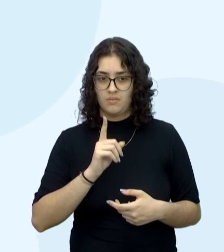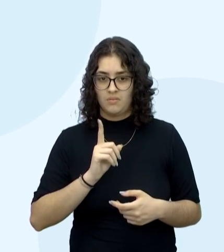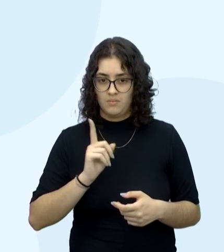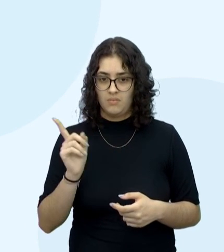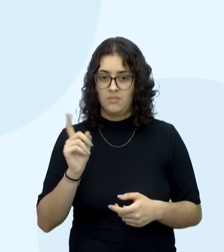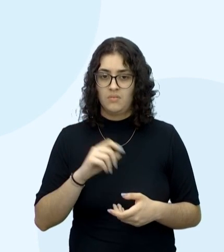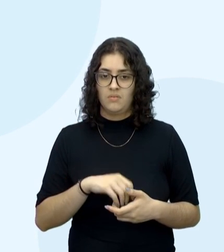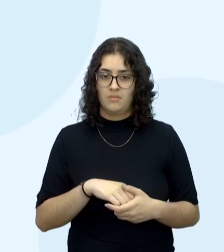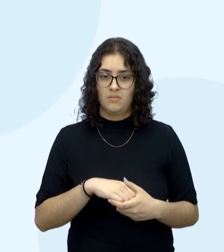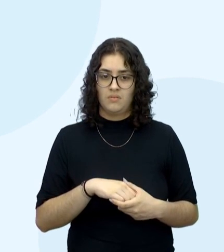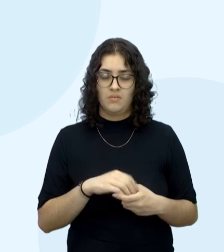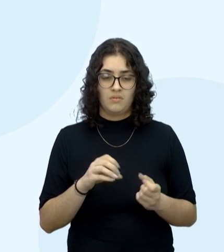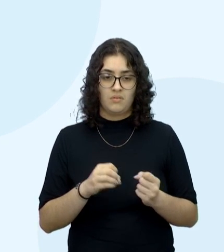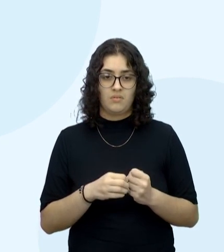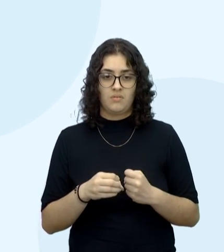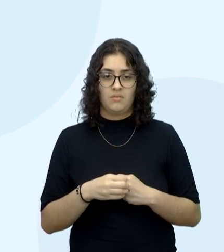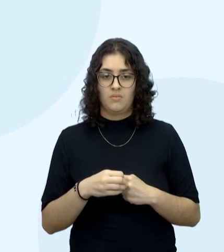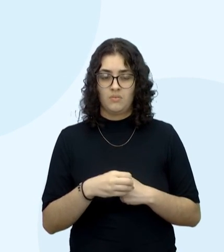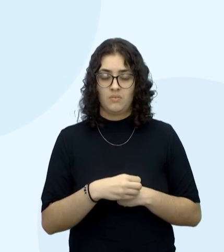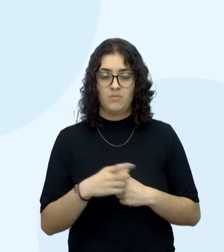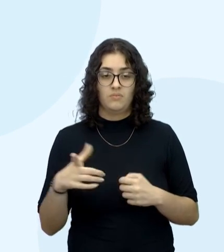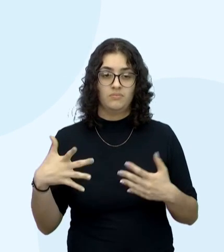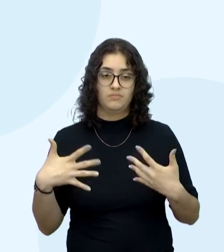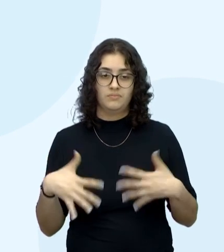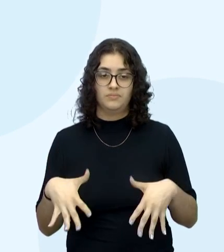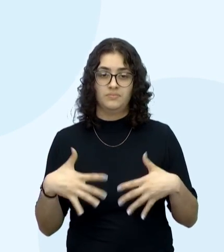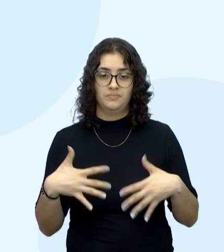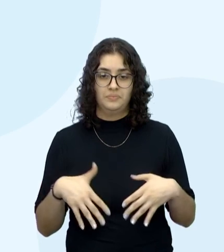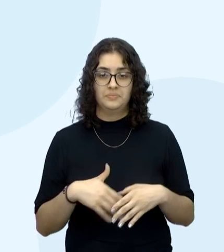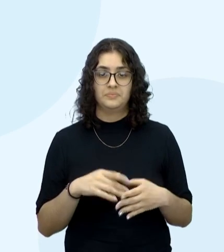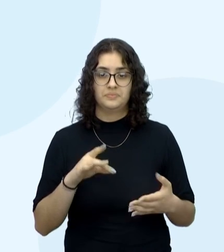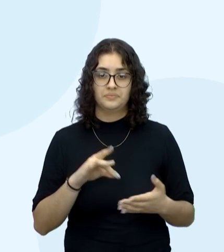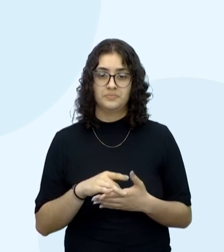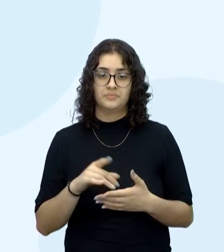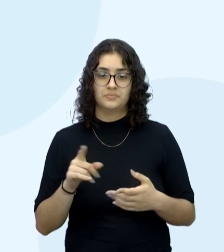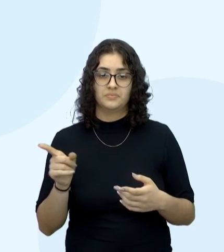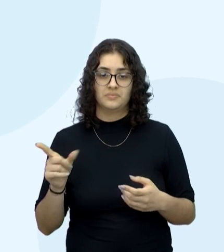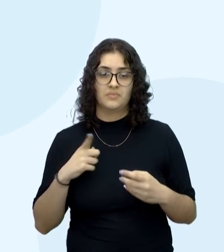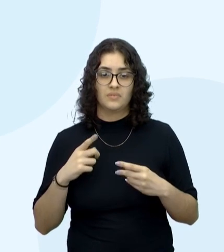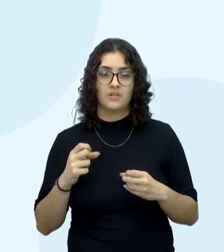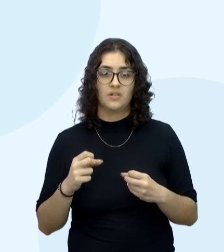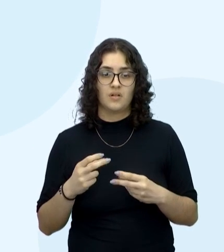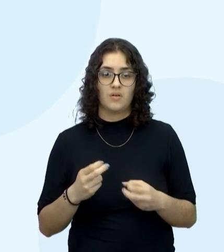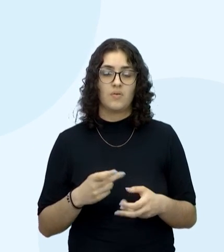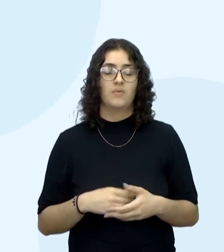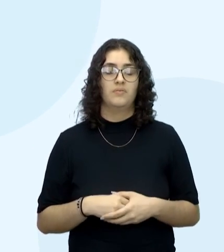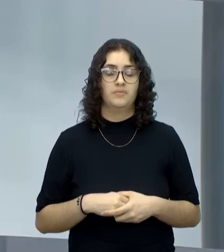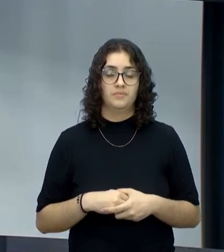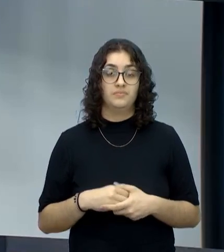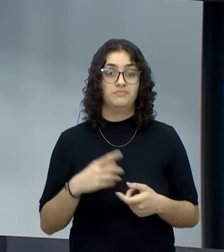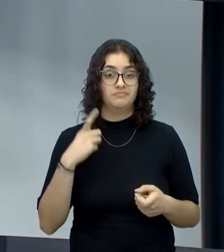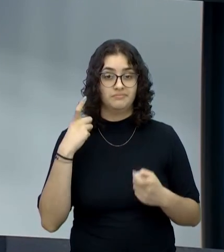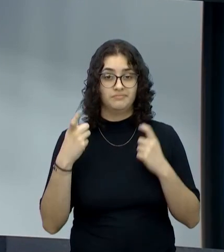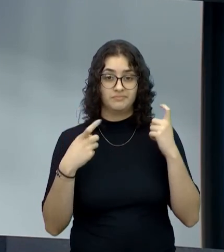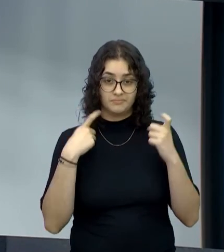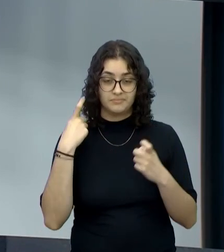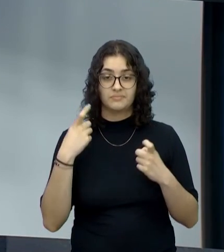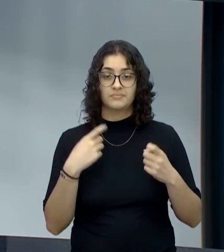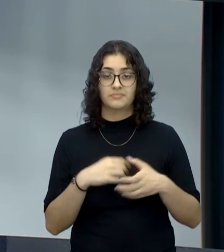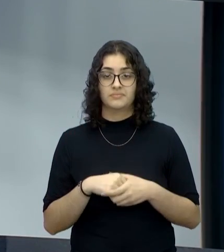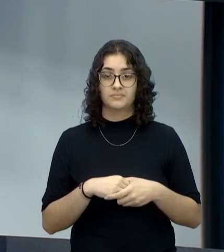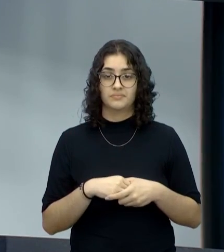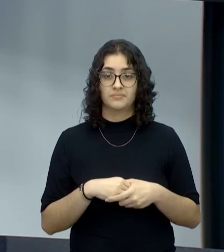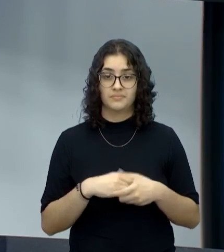cação, olha o tanto de moléculas de fármacos, de contaminantes que ele consumiu. Preocupante, né?